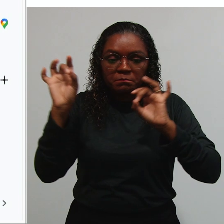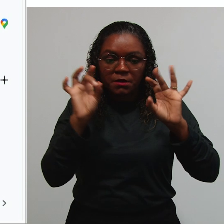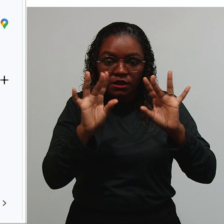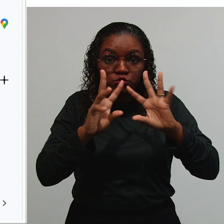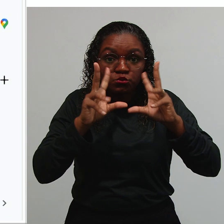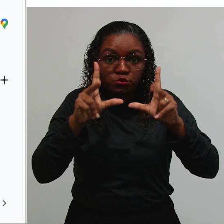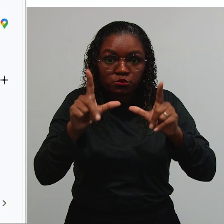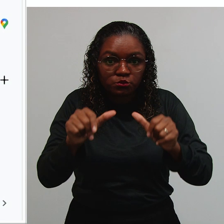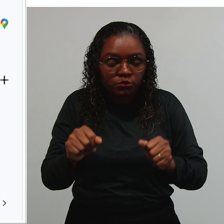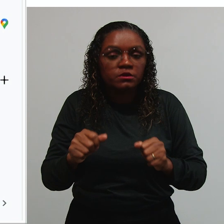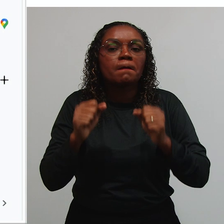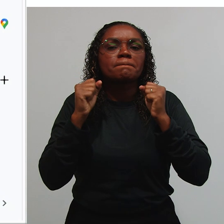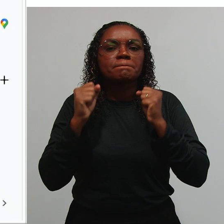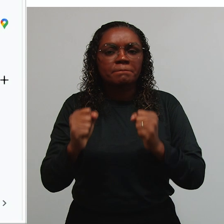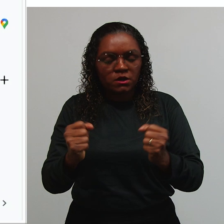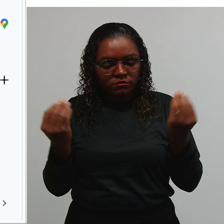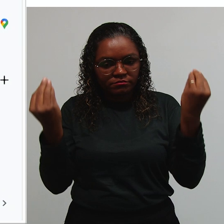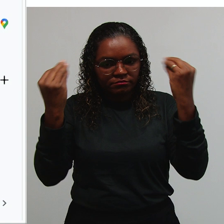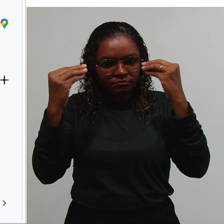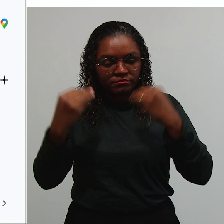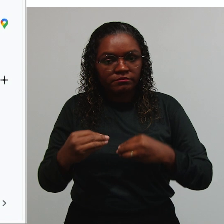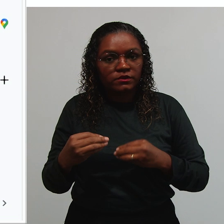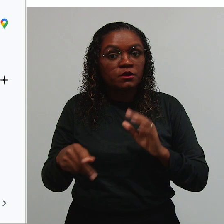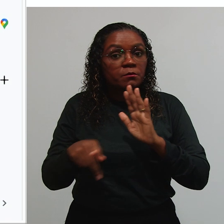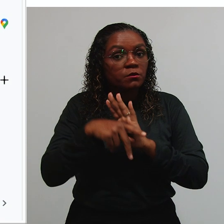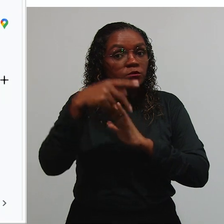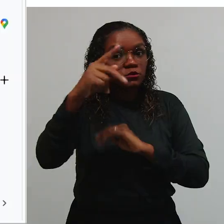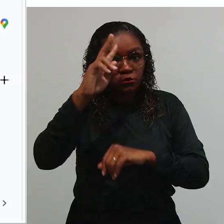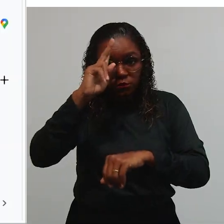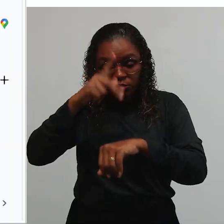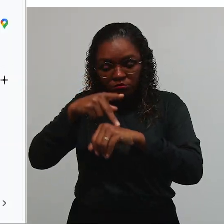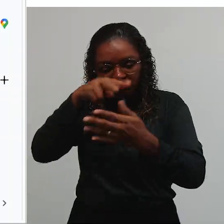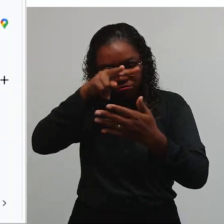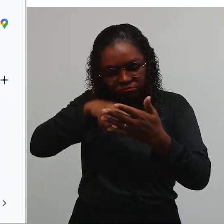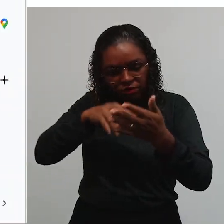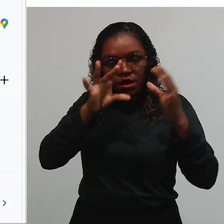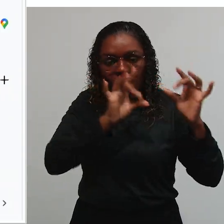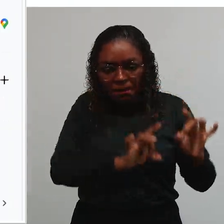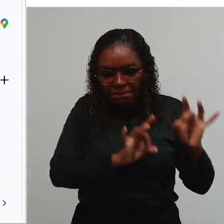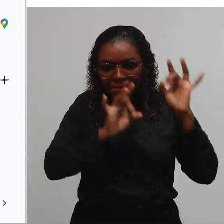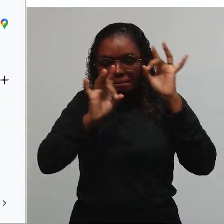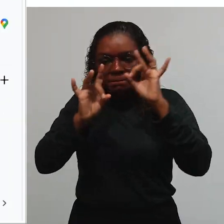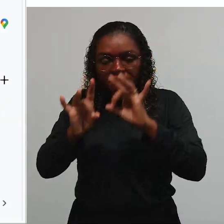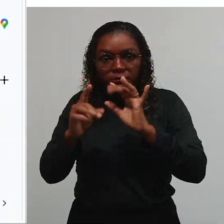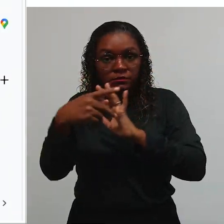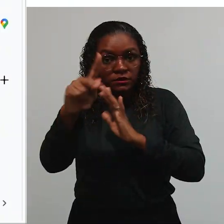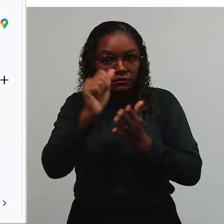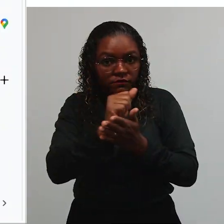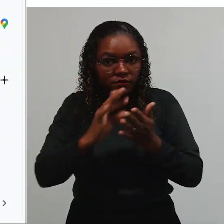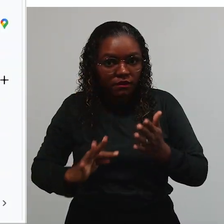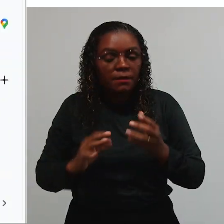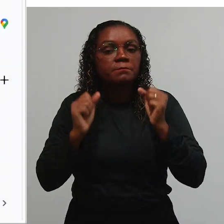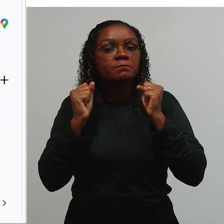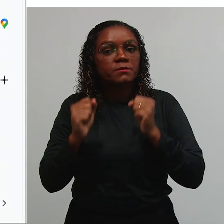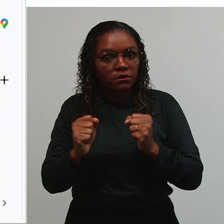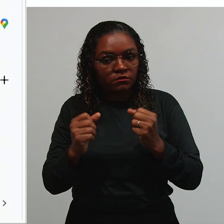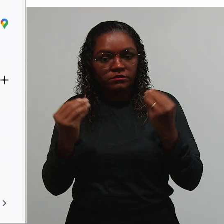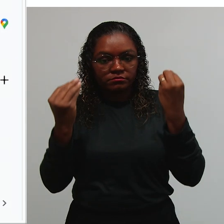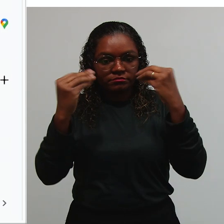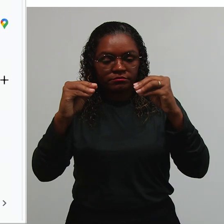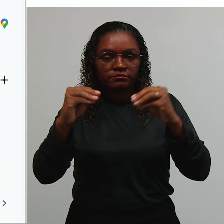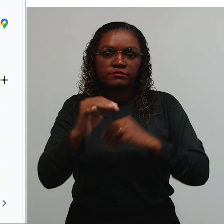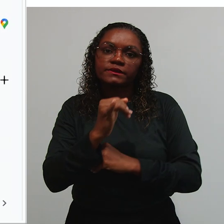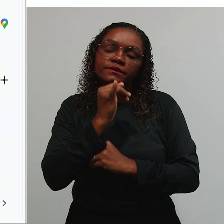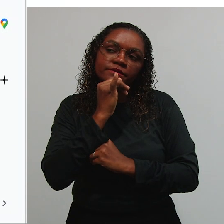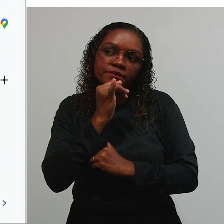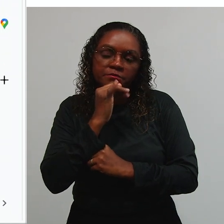fez. Só vão nas referências os autores que você citou. Então aqui, se você tiver citado o Paulinho, né, se você tiver